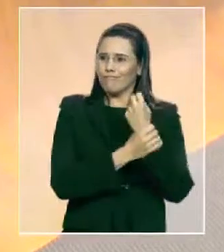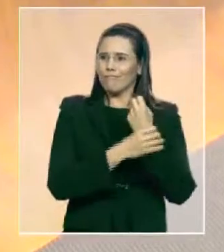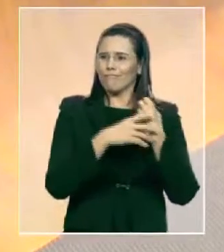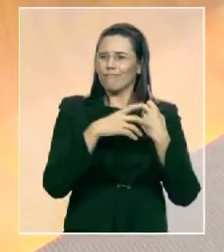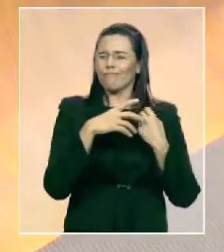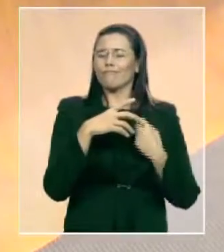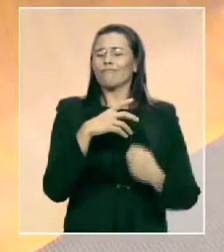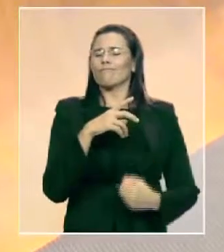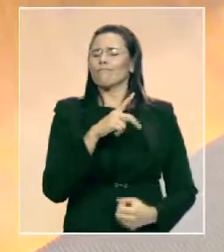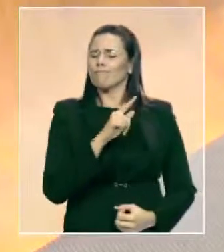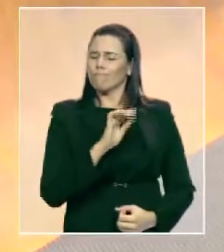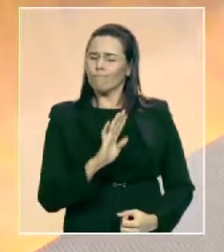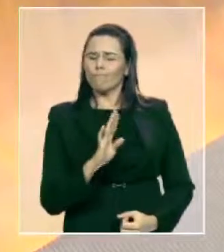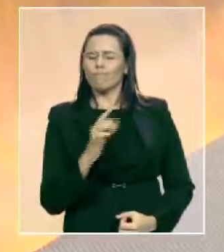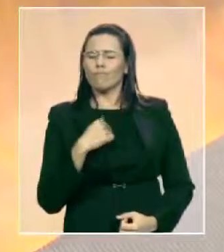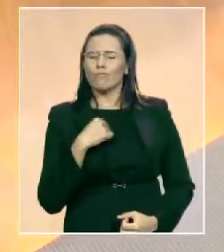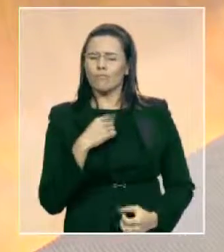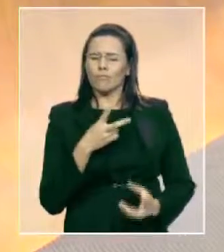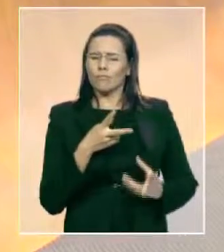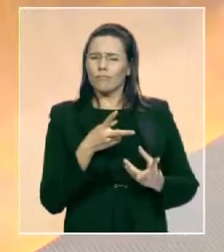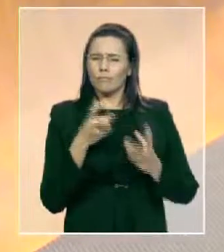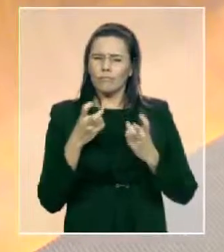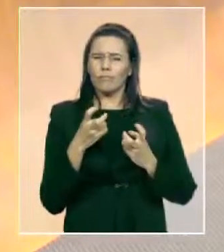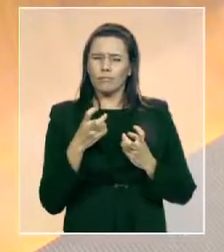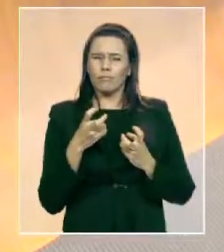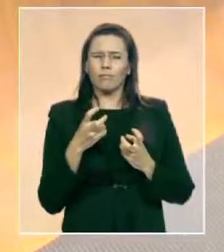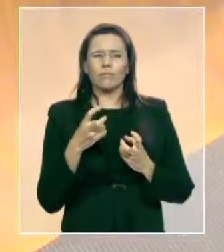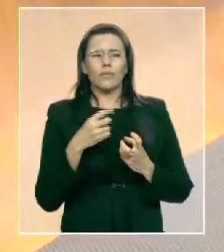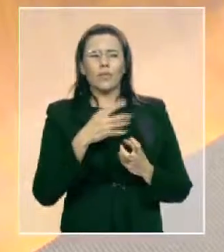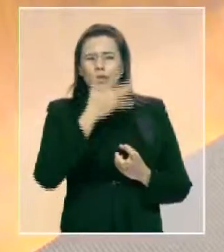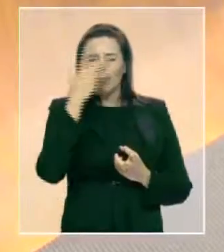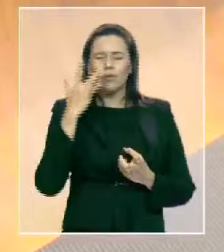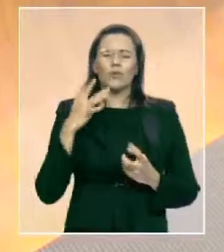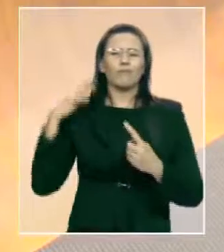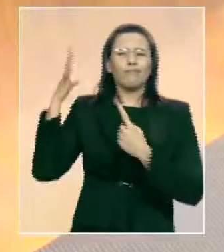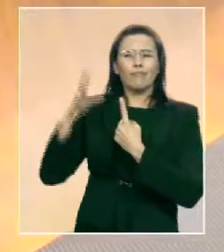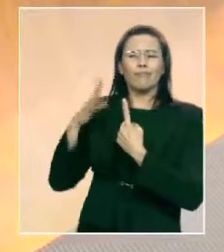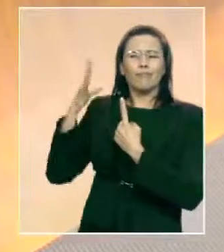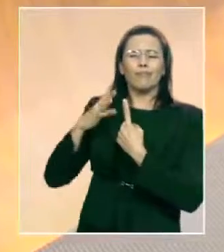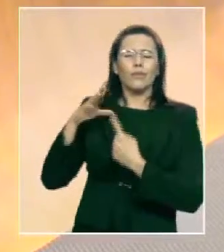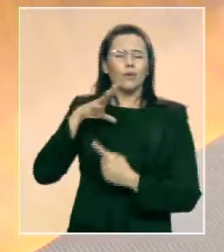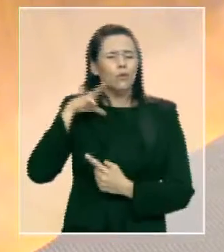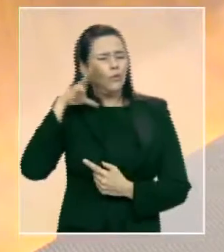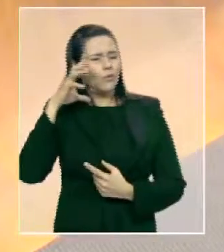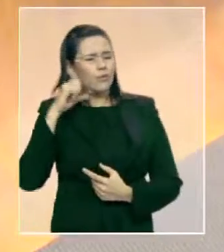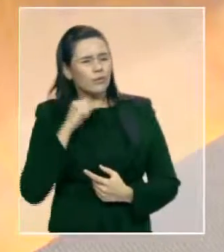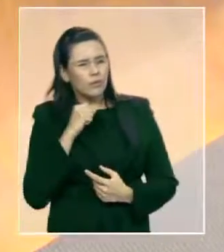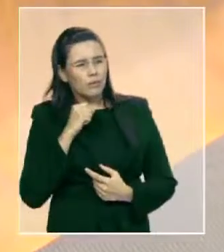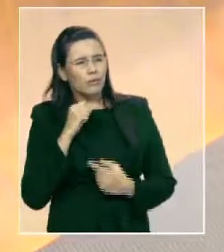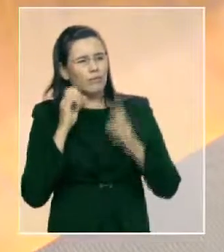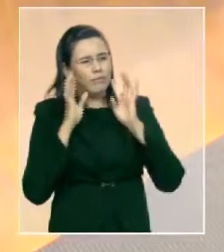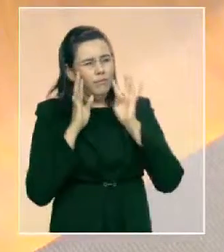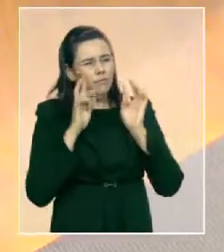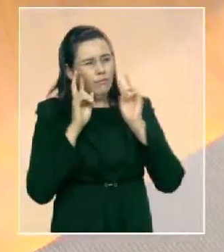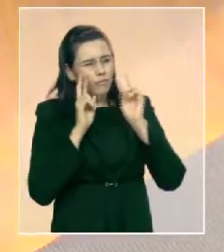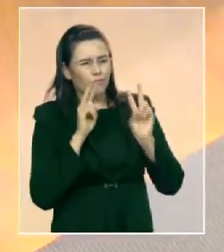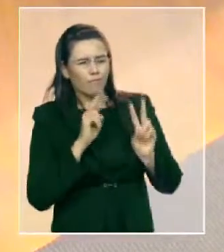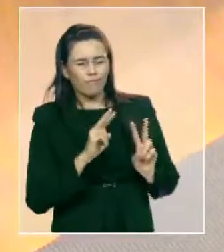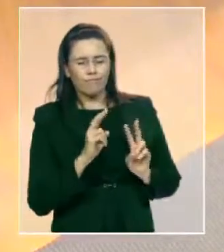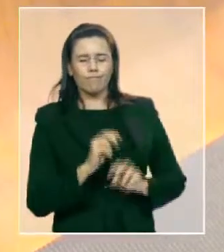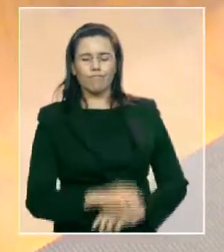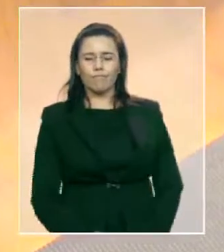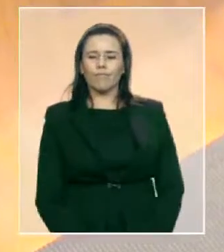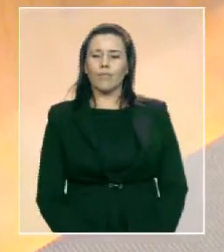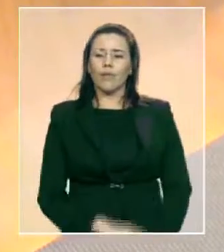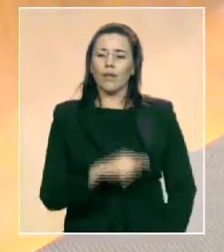E eu ouvi atentamente os representantes das associações se pronunciaram